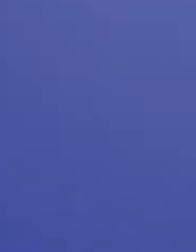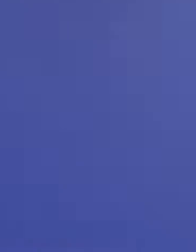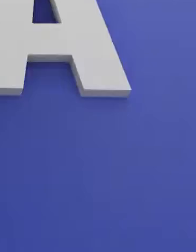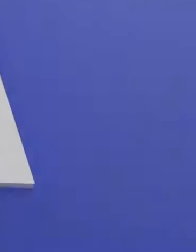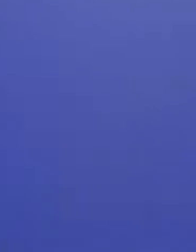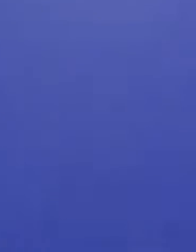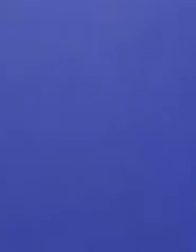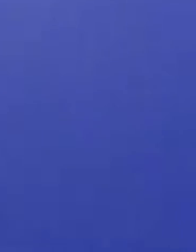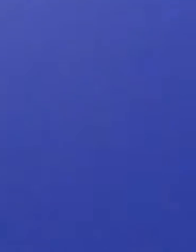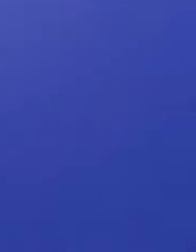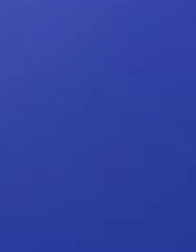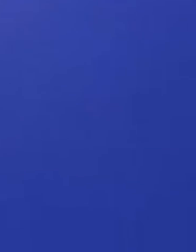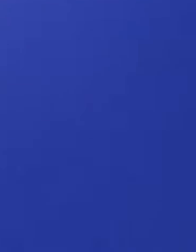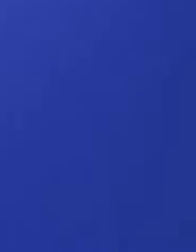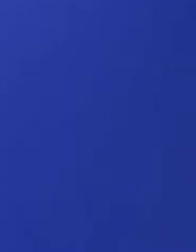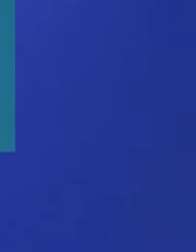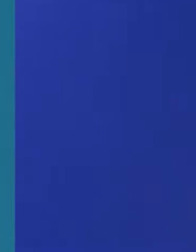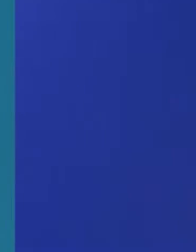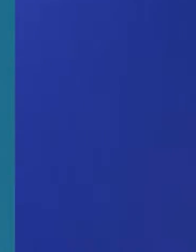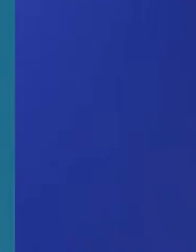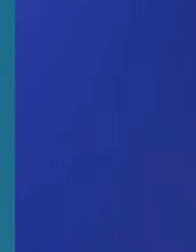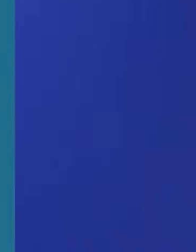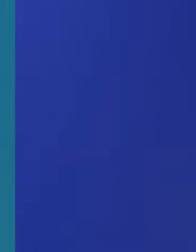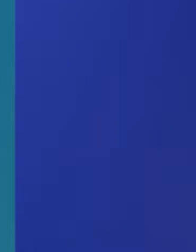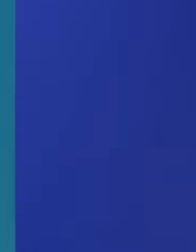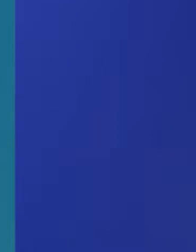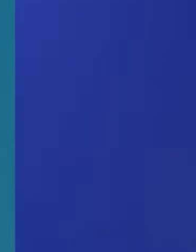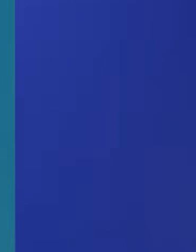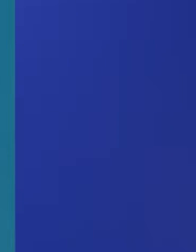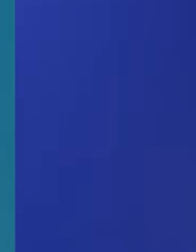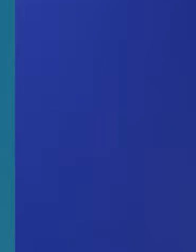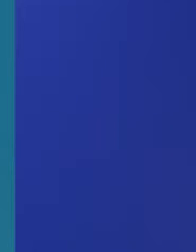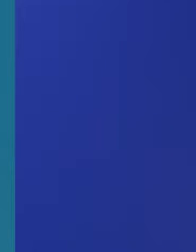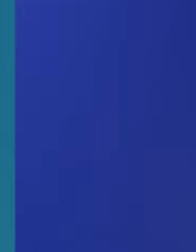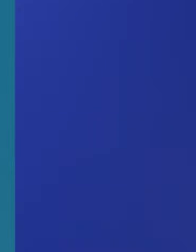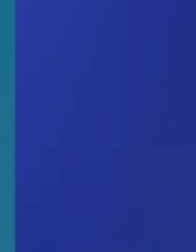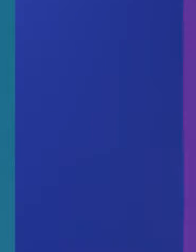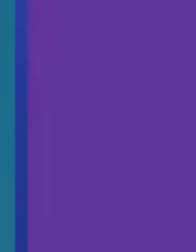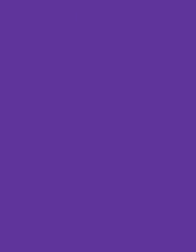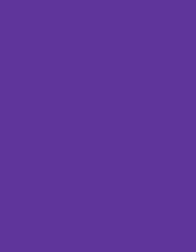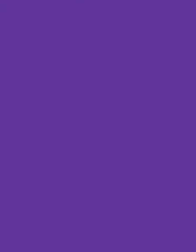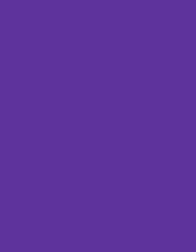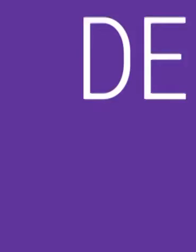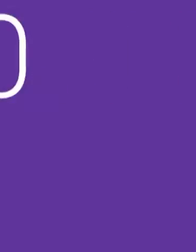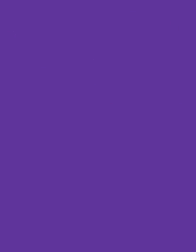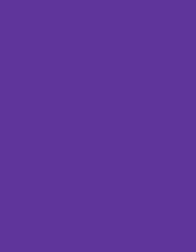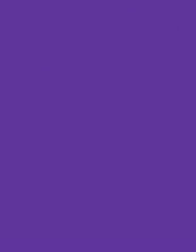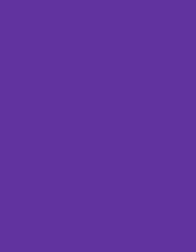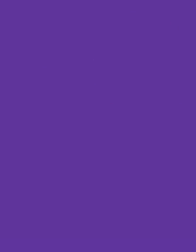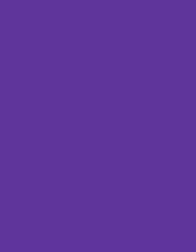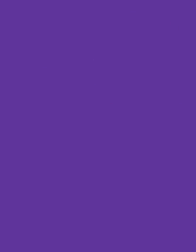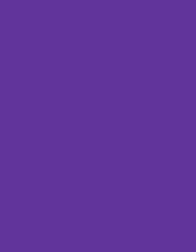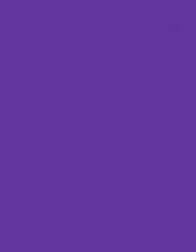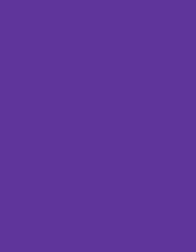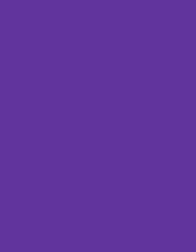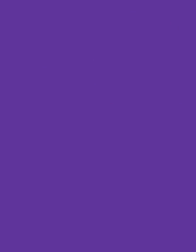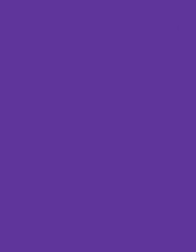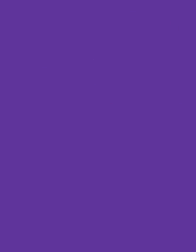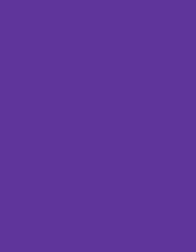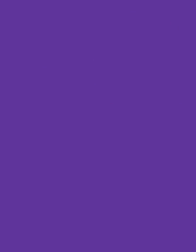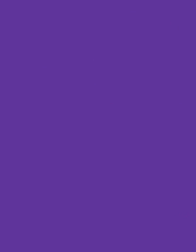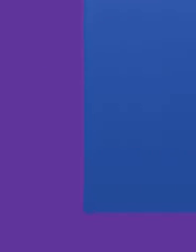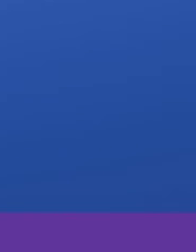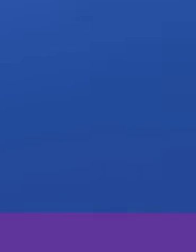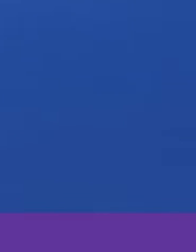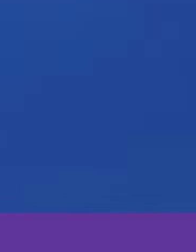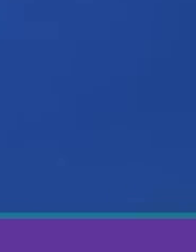A Câmara Municipal de Fortaleza não para de trabalhar pela população da nossa cidade. E para que você fique sempre por dentro do nosso dia a dia, temos